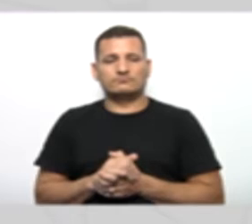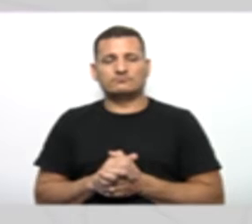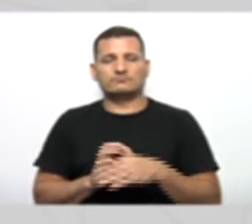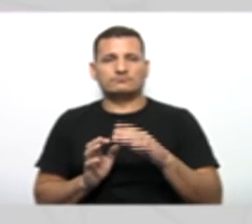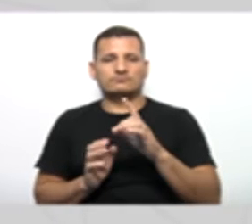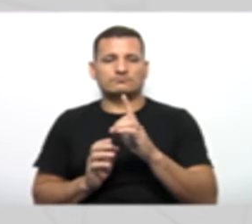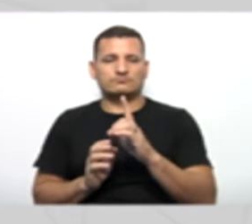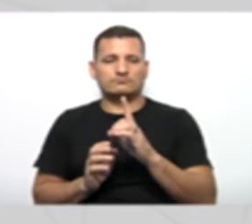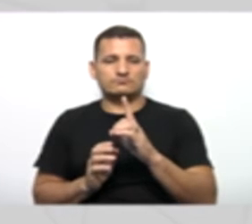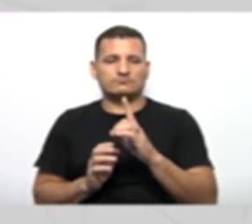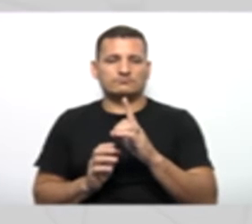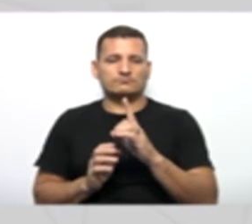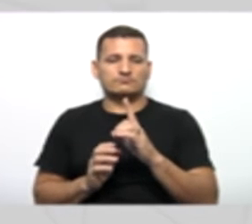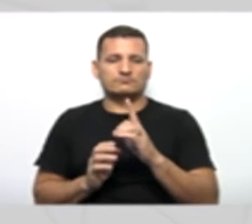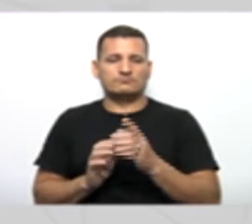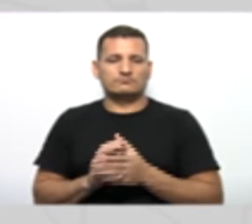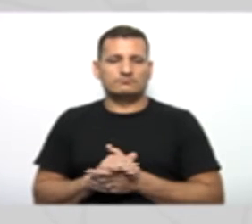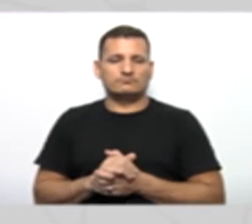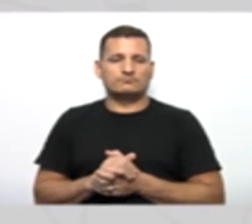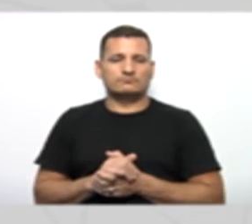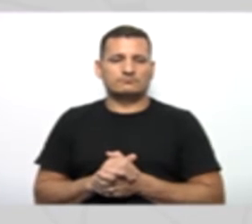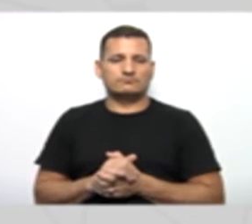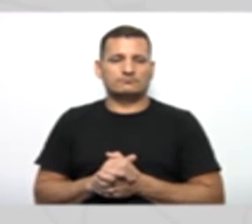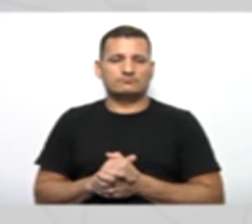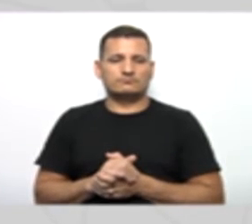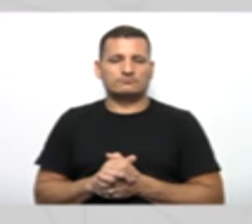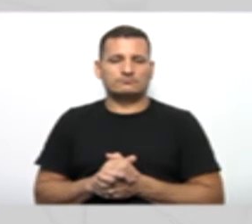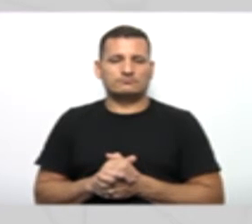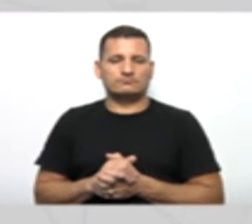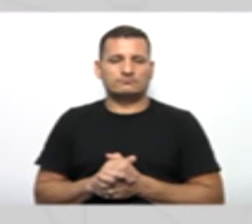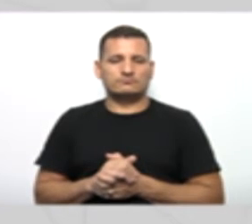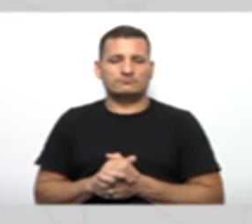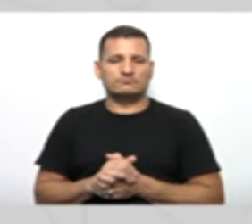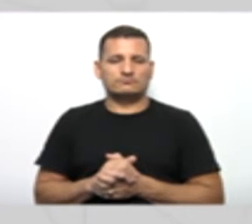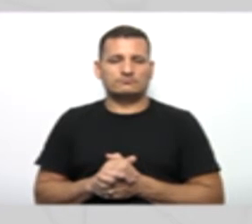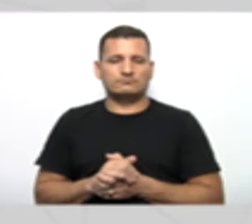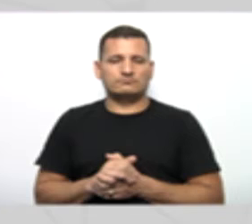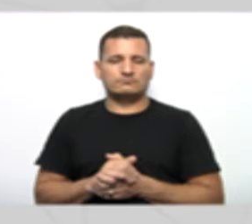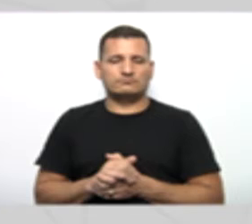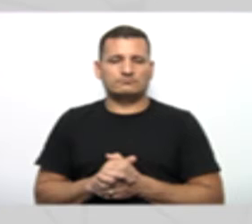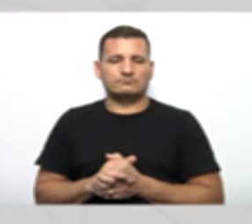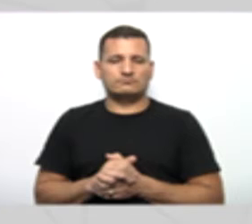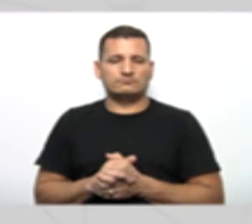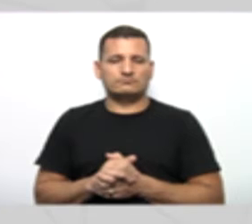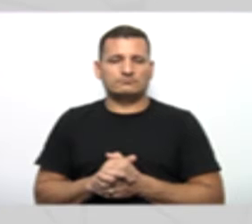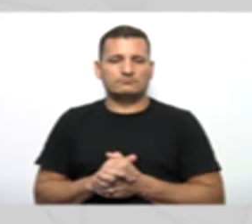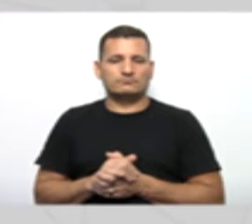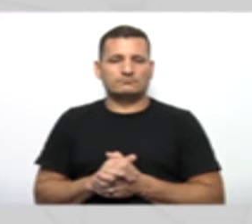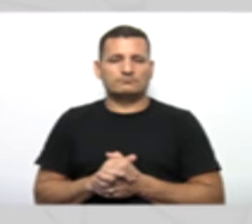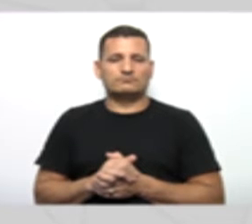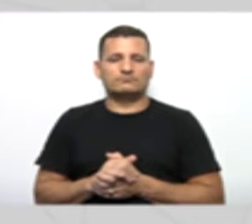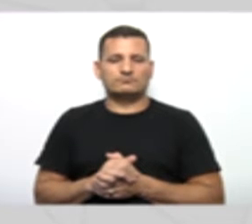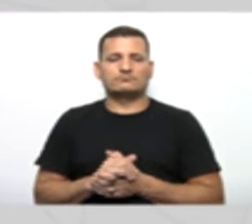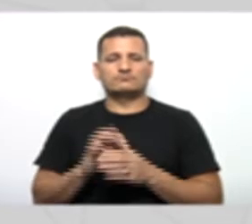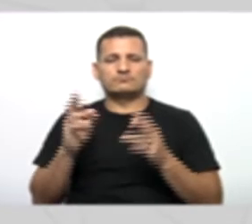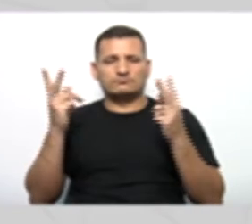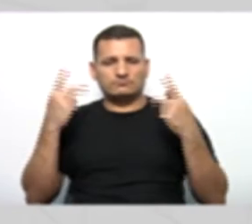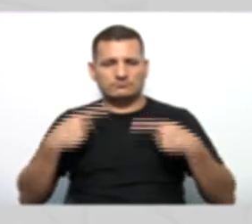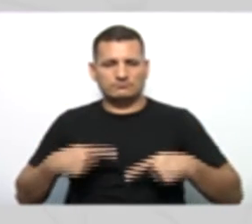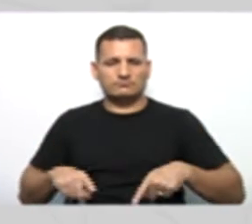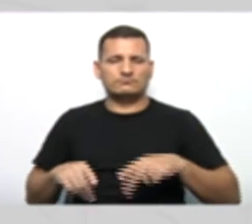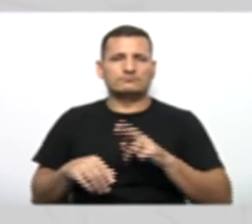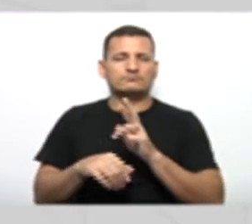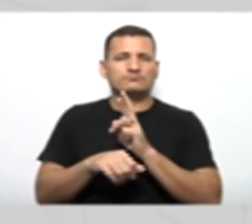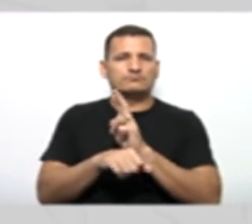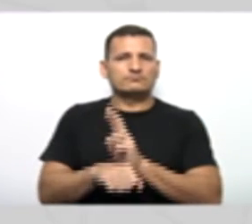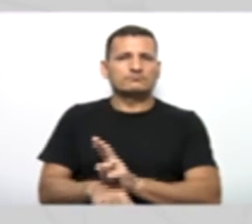energia, recursos financeiros e humanos para reduzir os custos econômicos e ambientais da empresa.